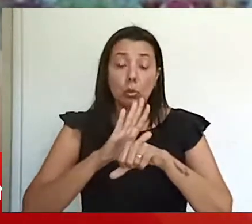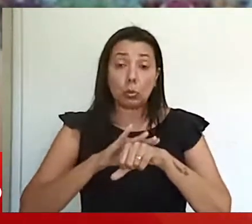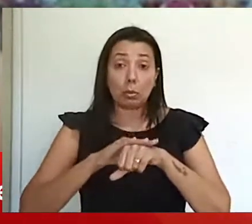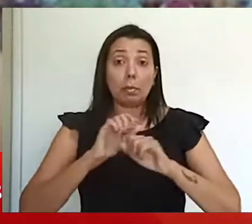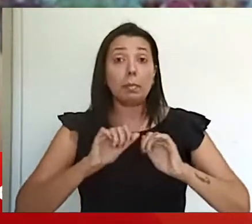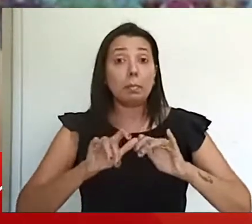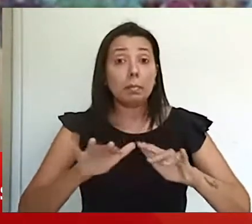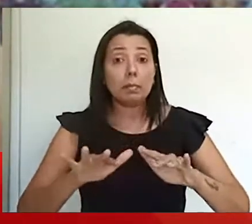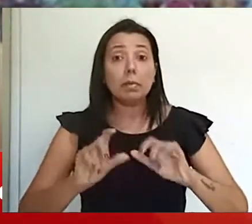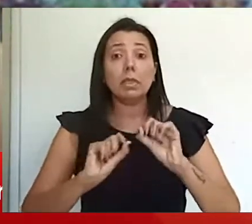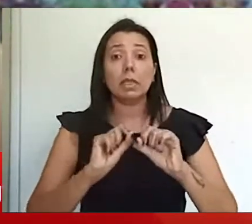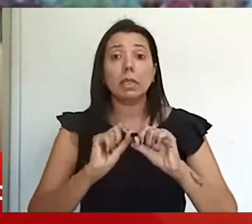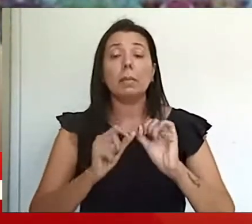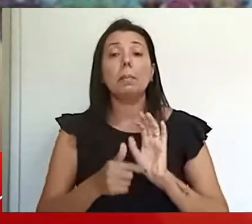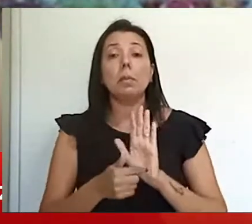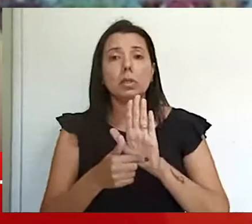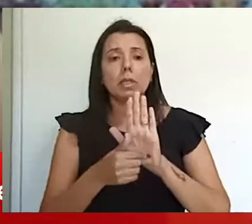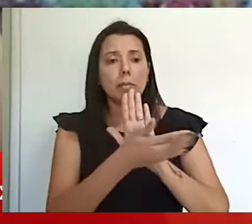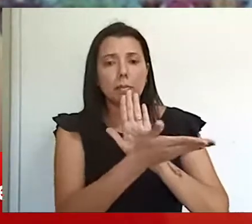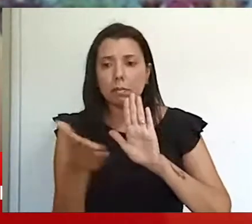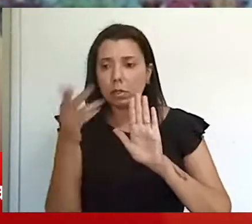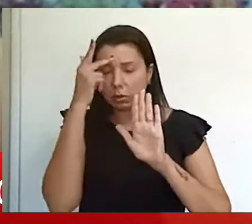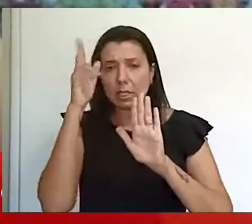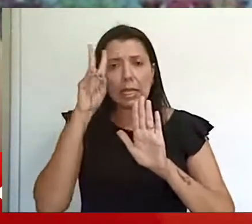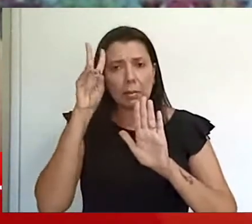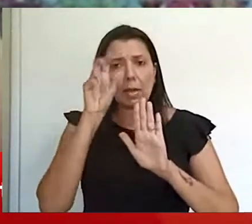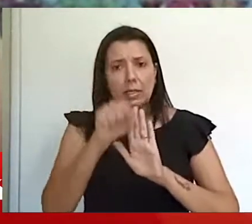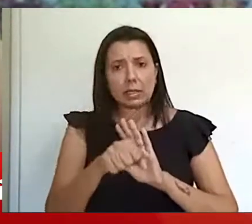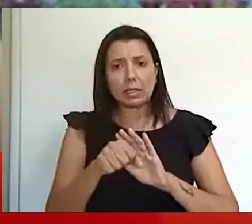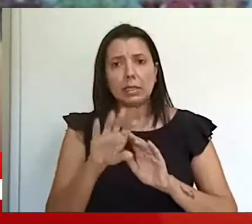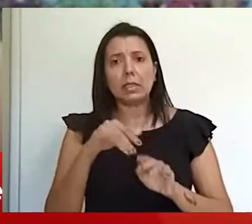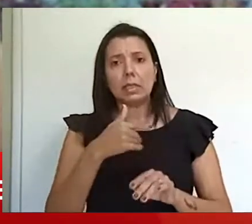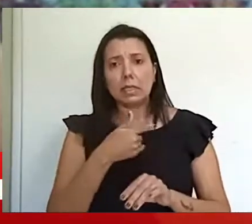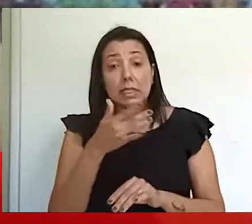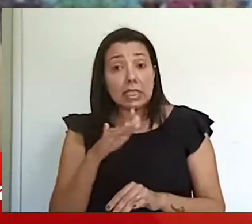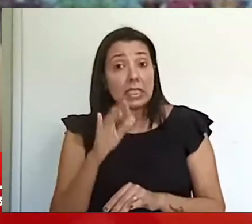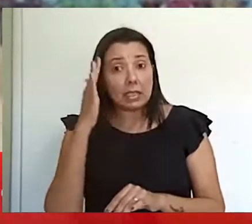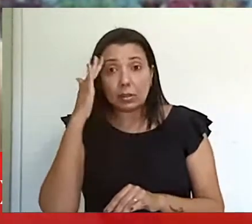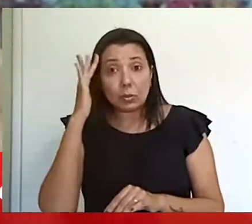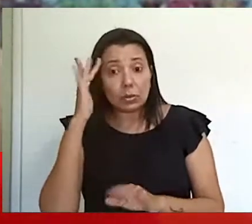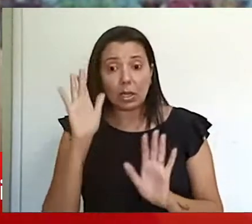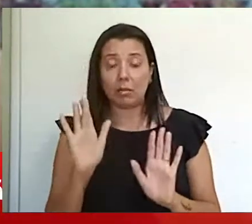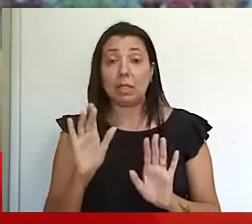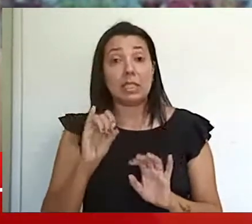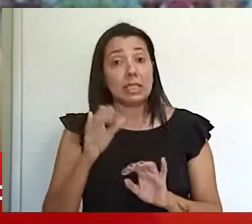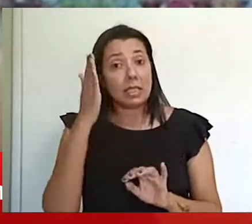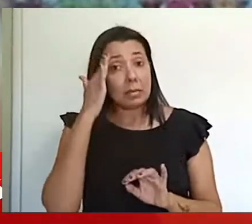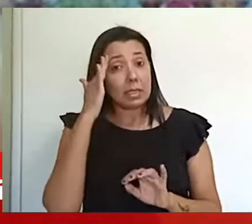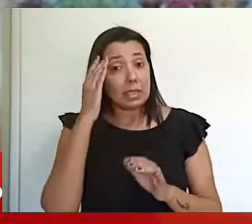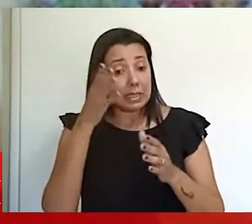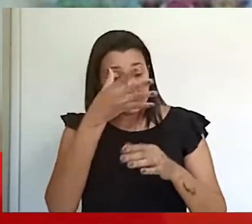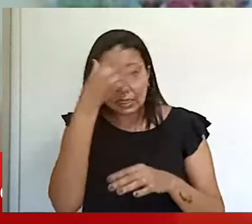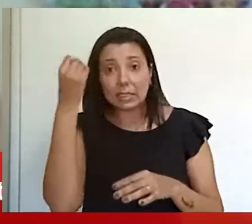Então, mostrar para eles, lembrar a eles, se eles não sabem, quem sabe se esquecer, quem não sabe a gente vai mostrar que não